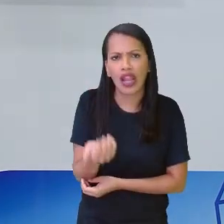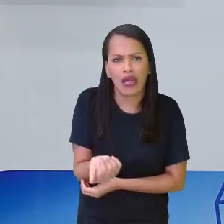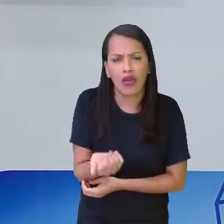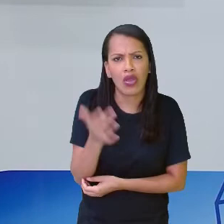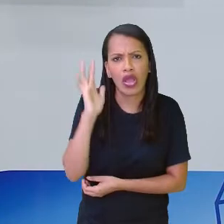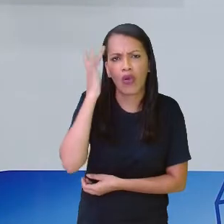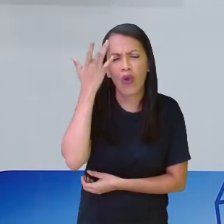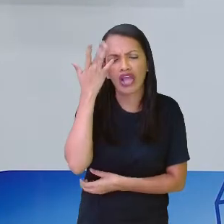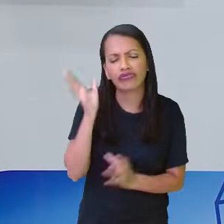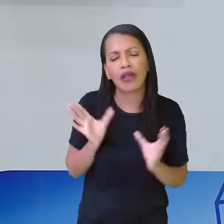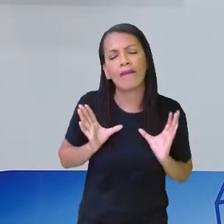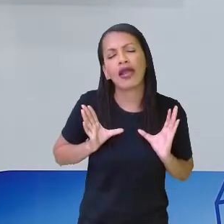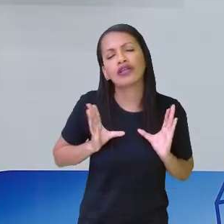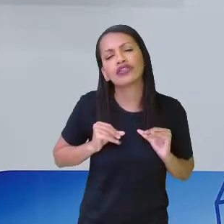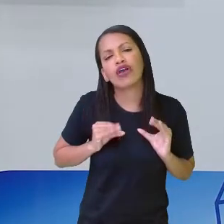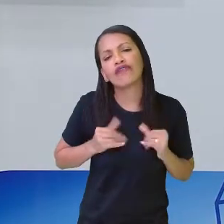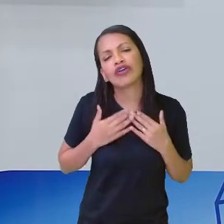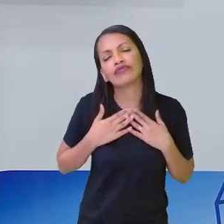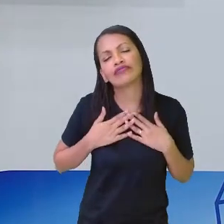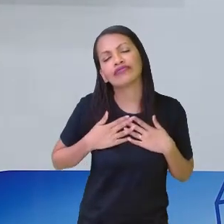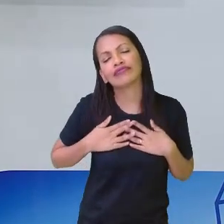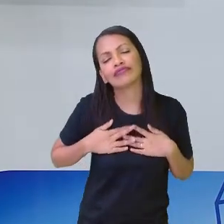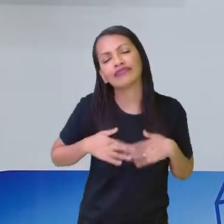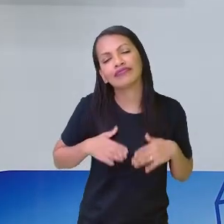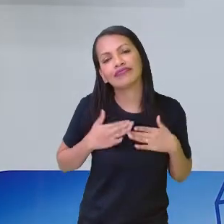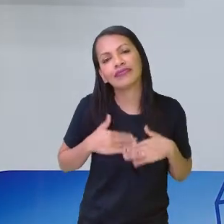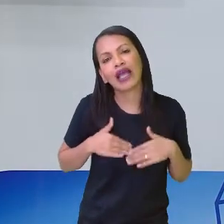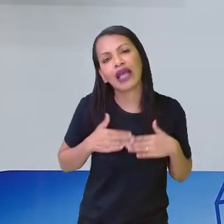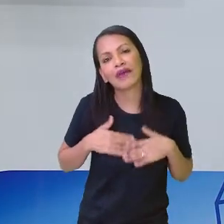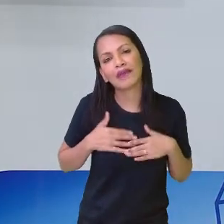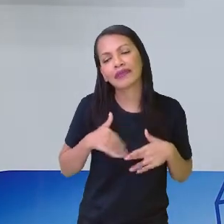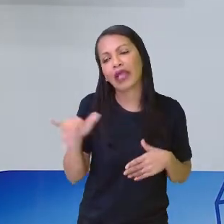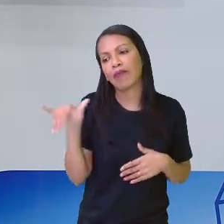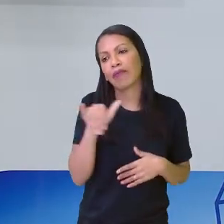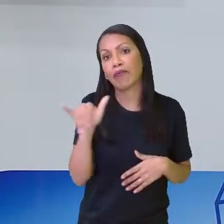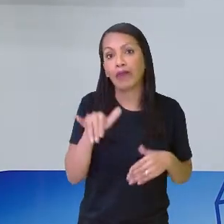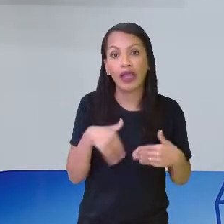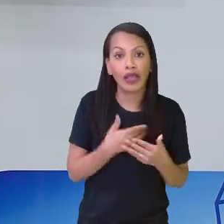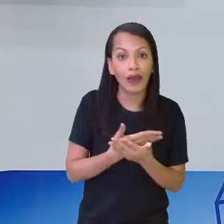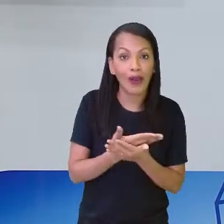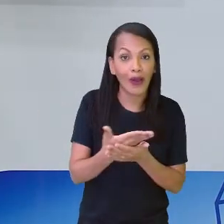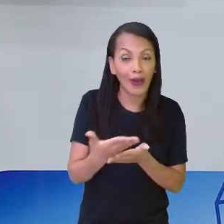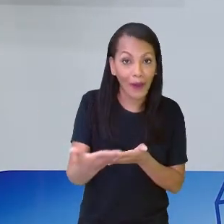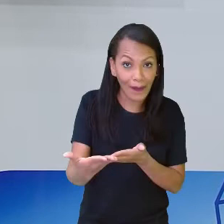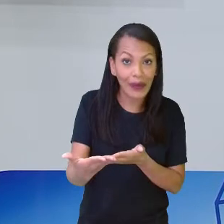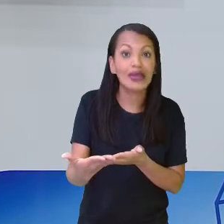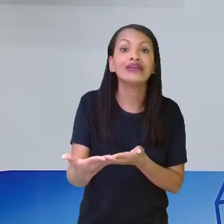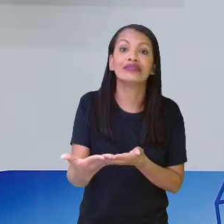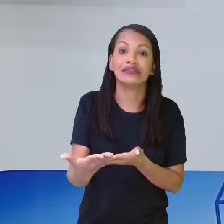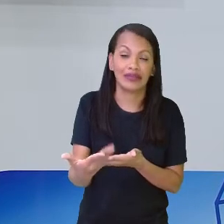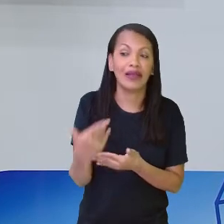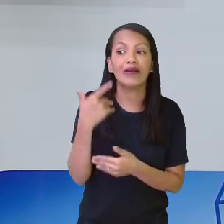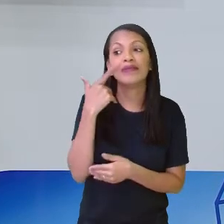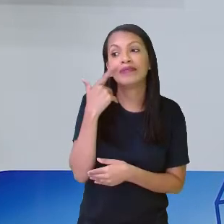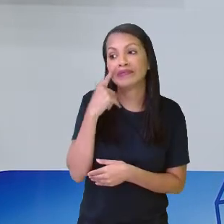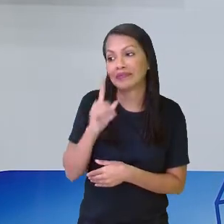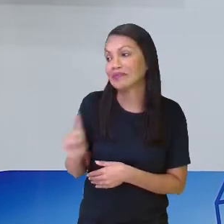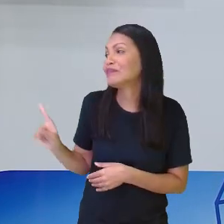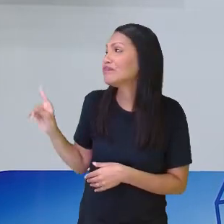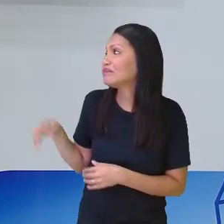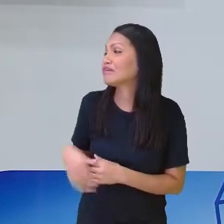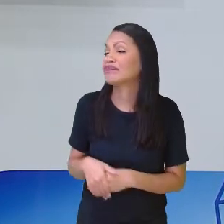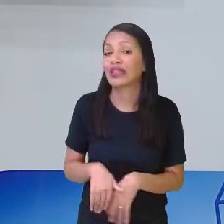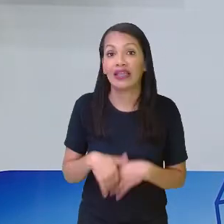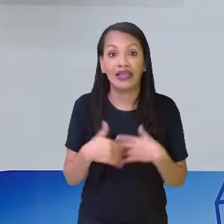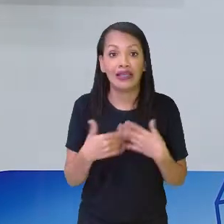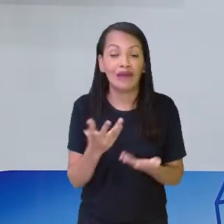que é mais confortável, que é mais tranquilo para ele. Então, cada pessoa vai começar a fazer, dar os primeiros passos nessa pintura de uma forma.